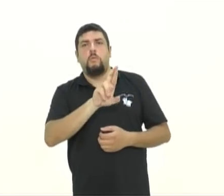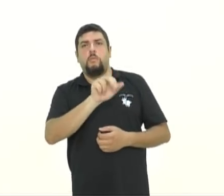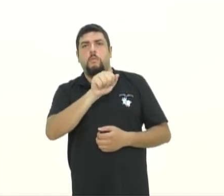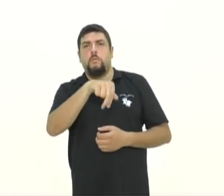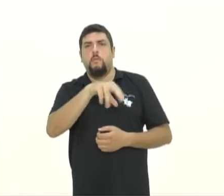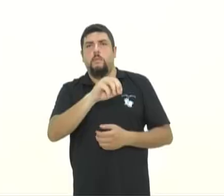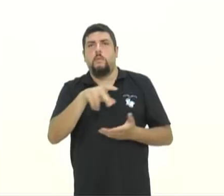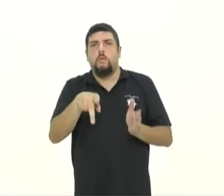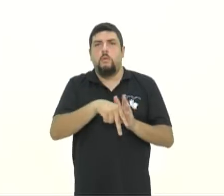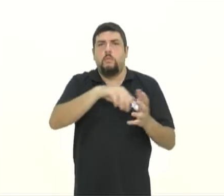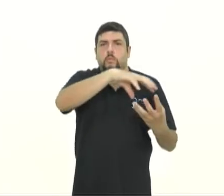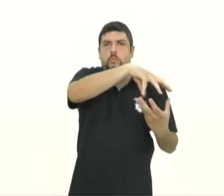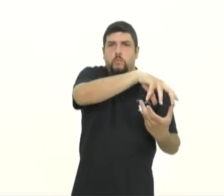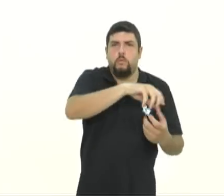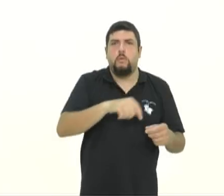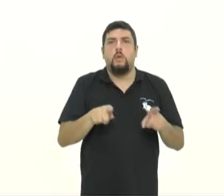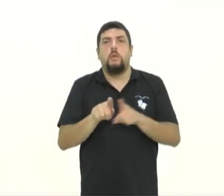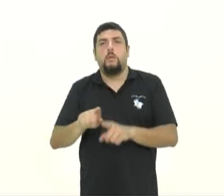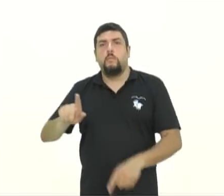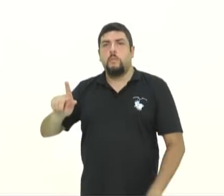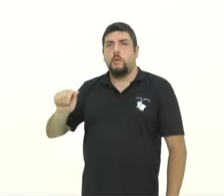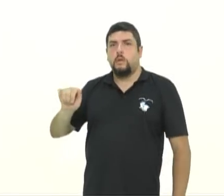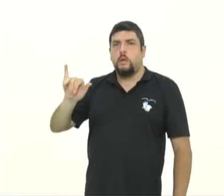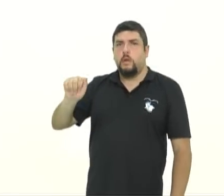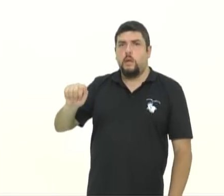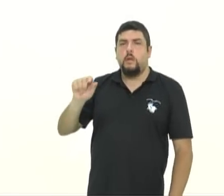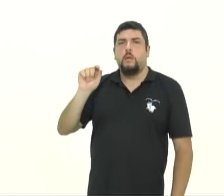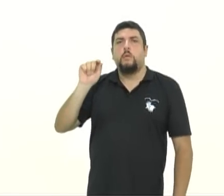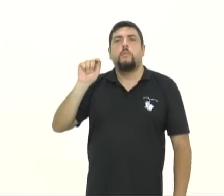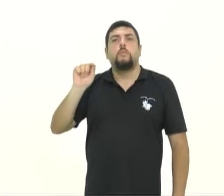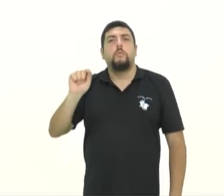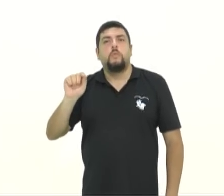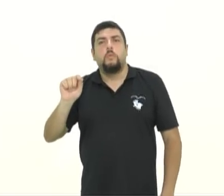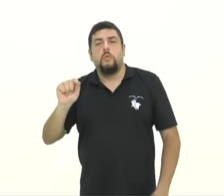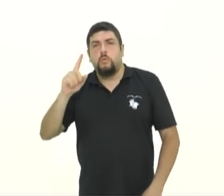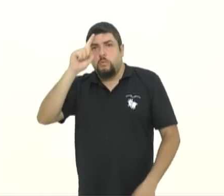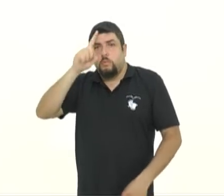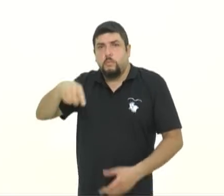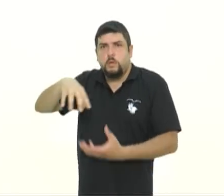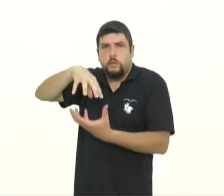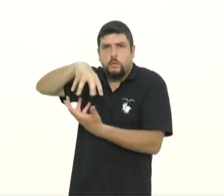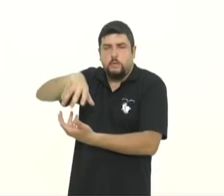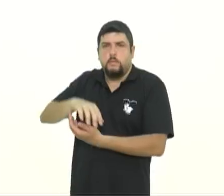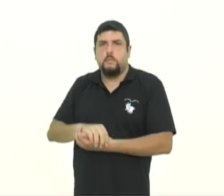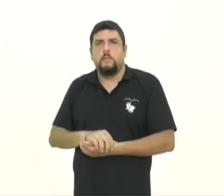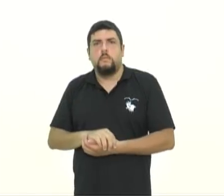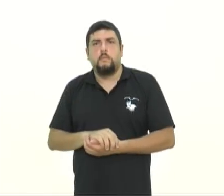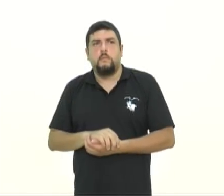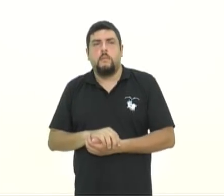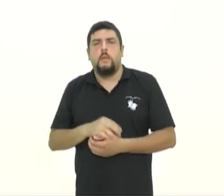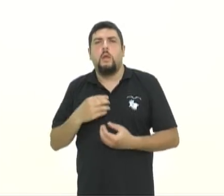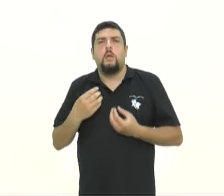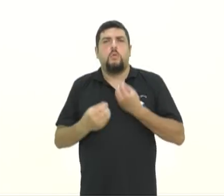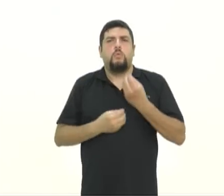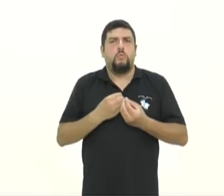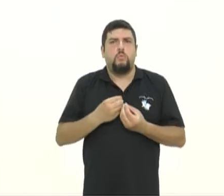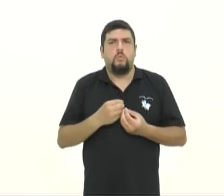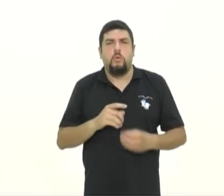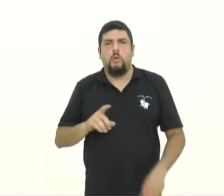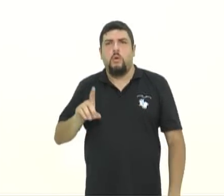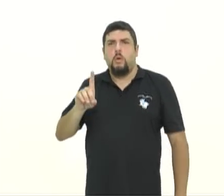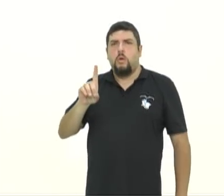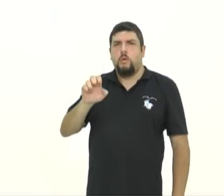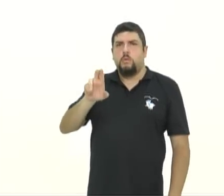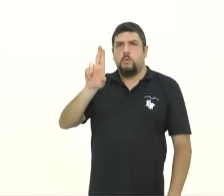comanda a terra. Para não ser destronado, eliminava os próprios filhos. É considerado o deus